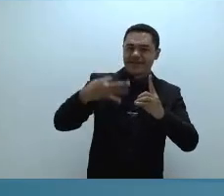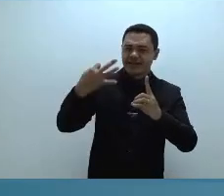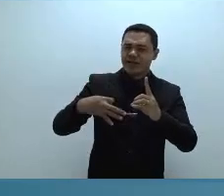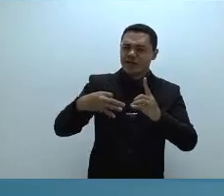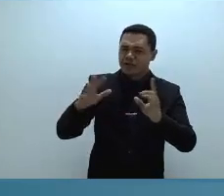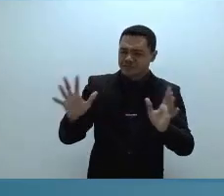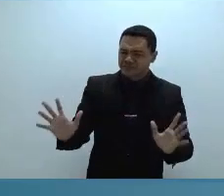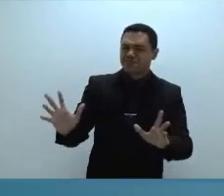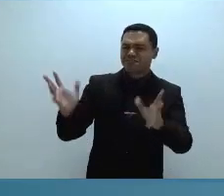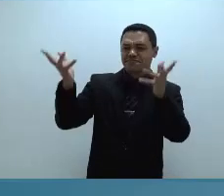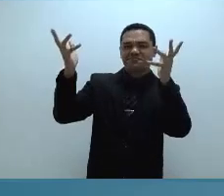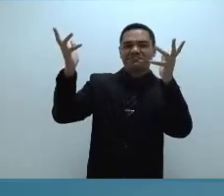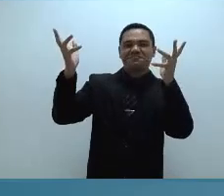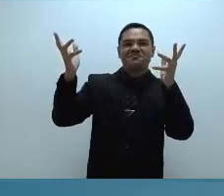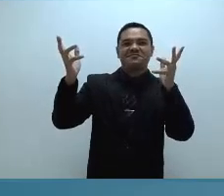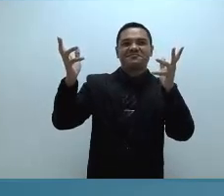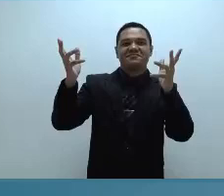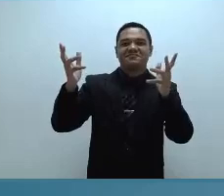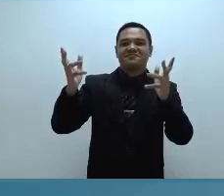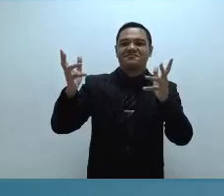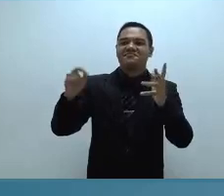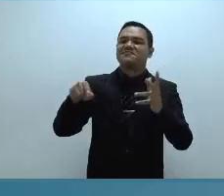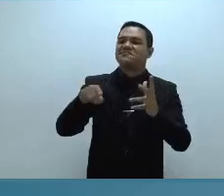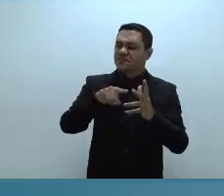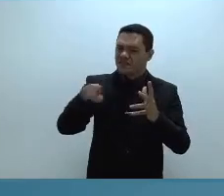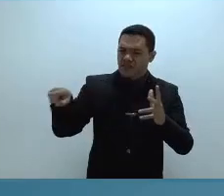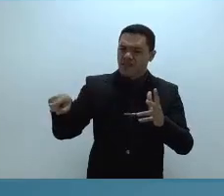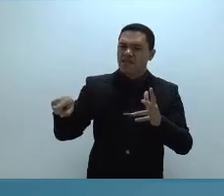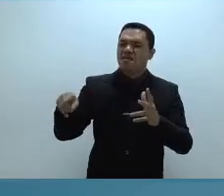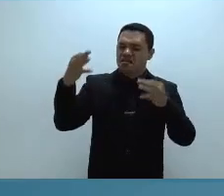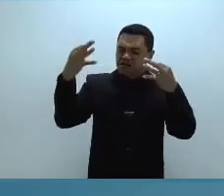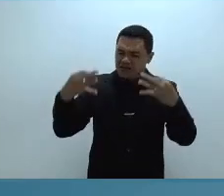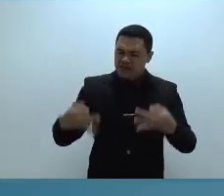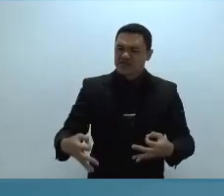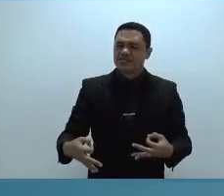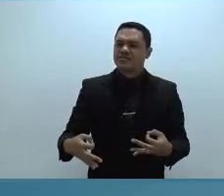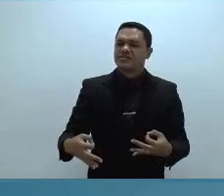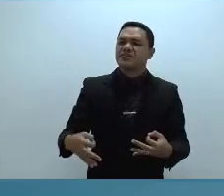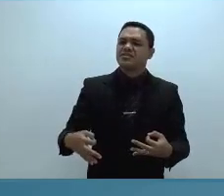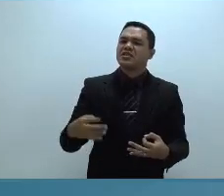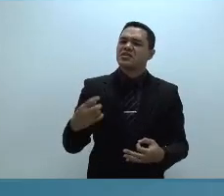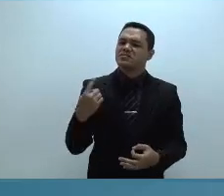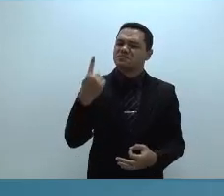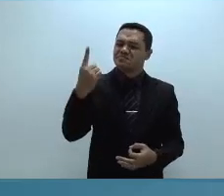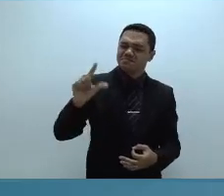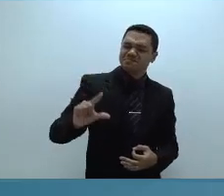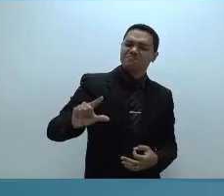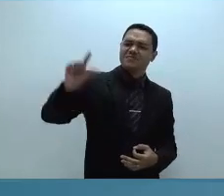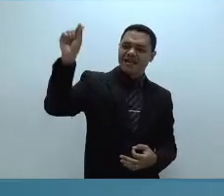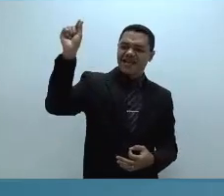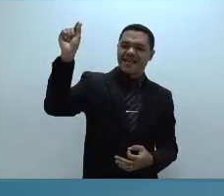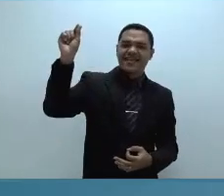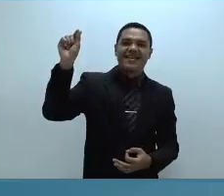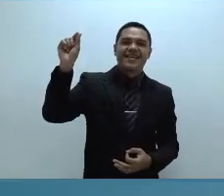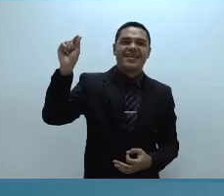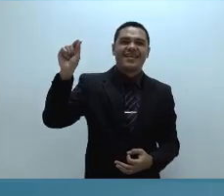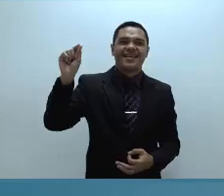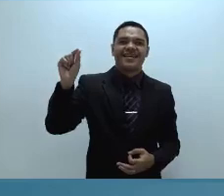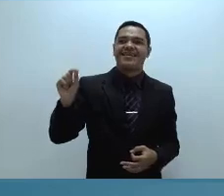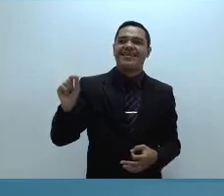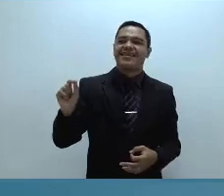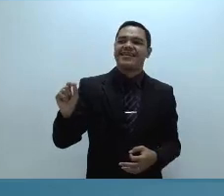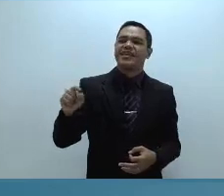seus natalícios, elas realmente merecem todo o destaque, porque também, com seus